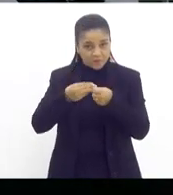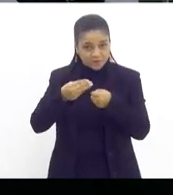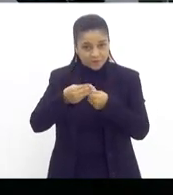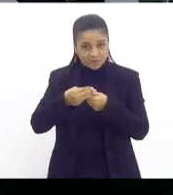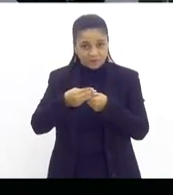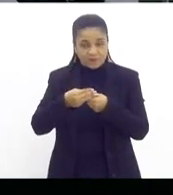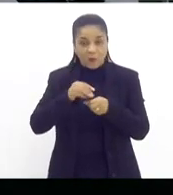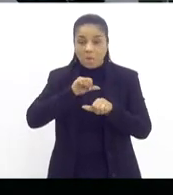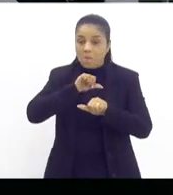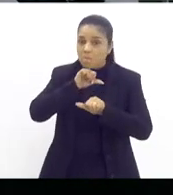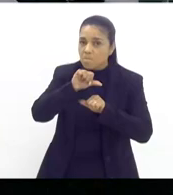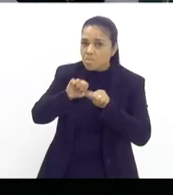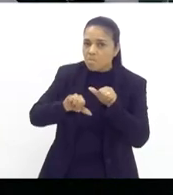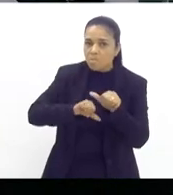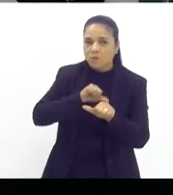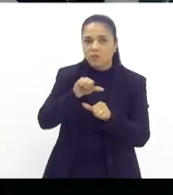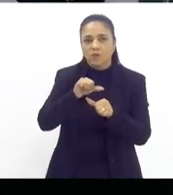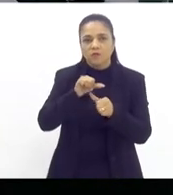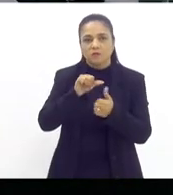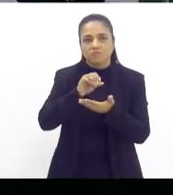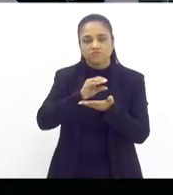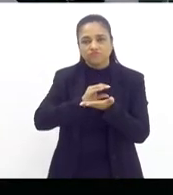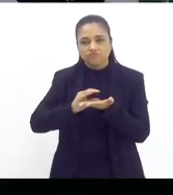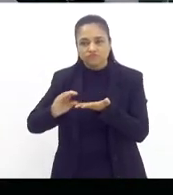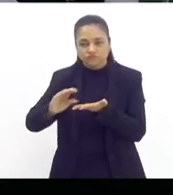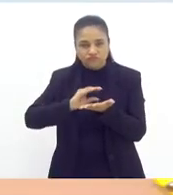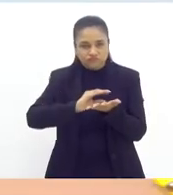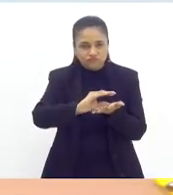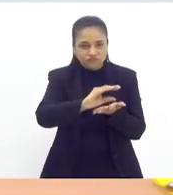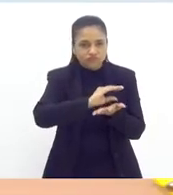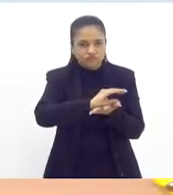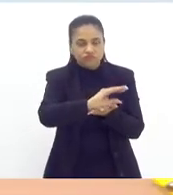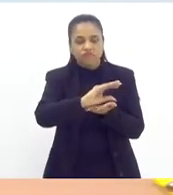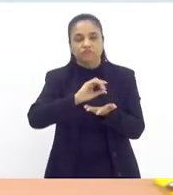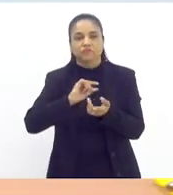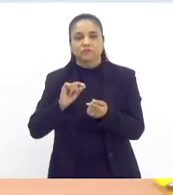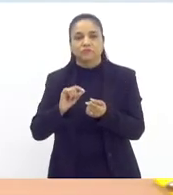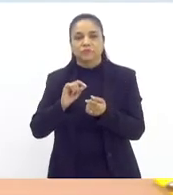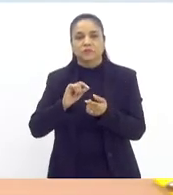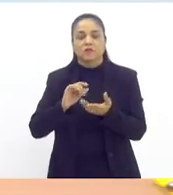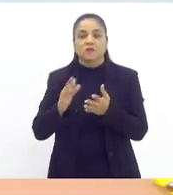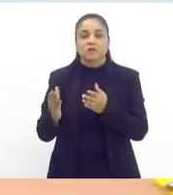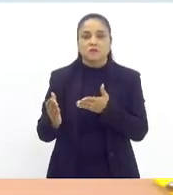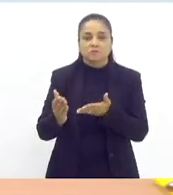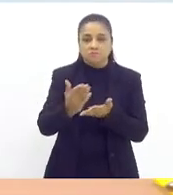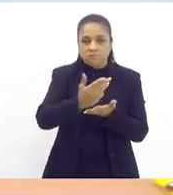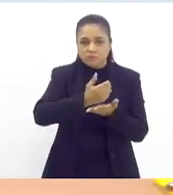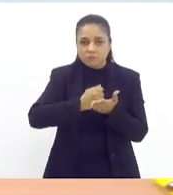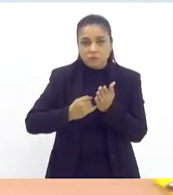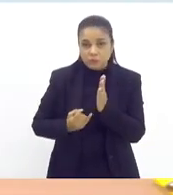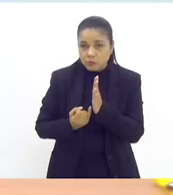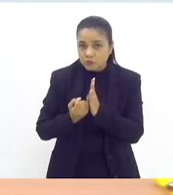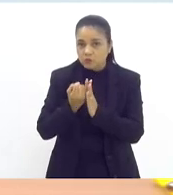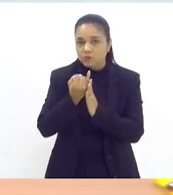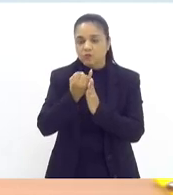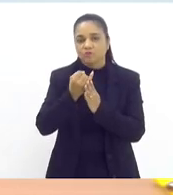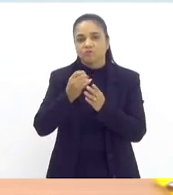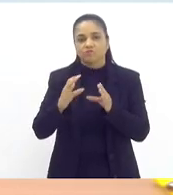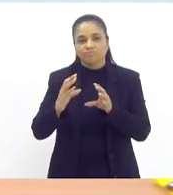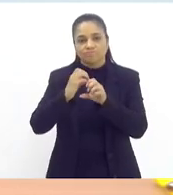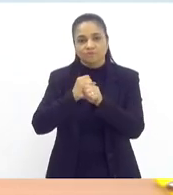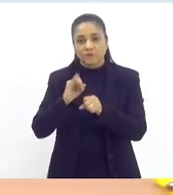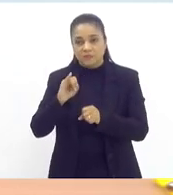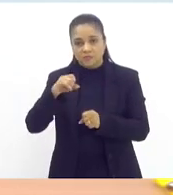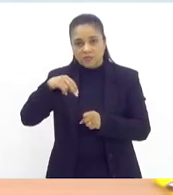da mudança na distribuição da cota parte, da migração da origem do destino, juntar ICMS com ISS, para os municípios.